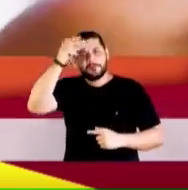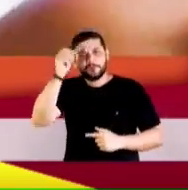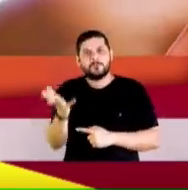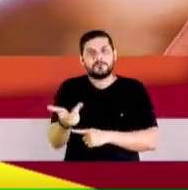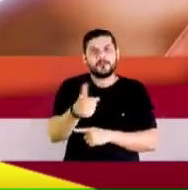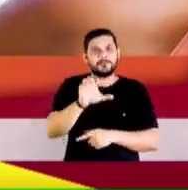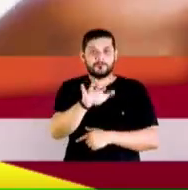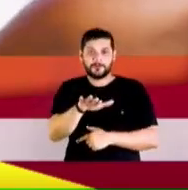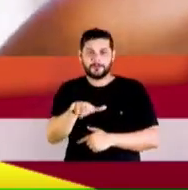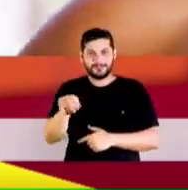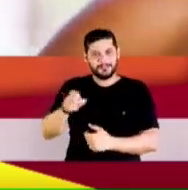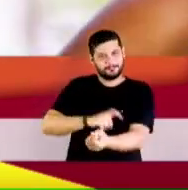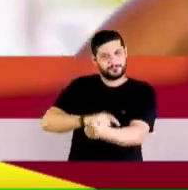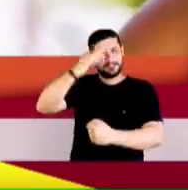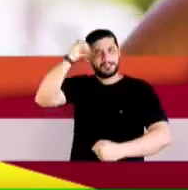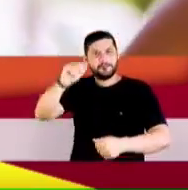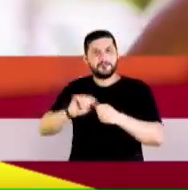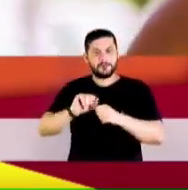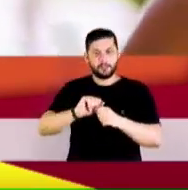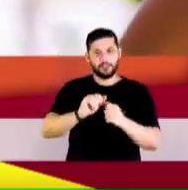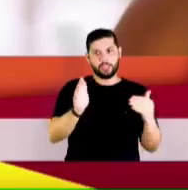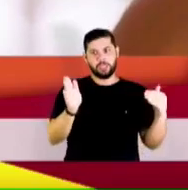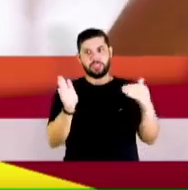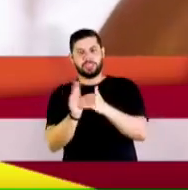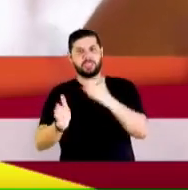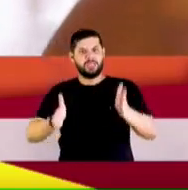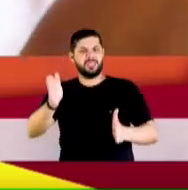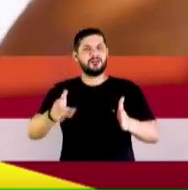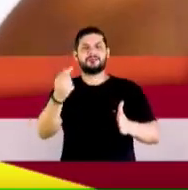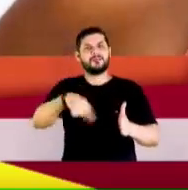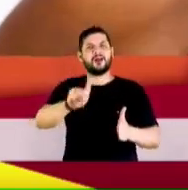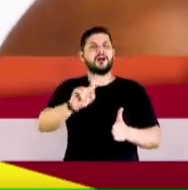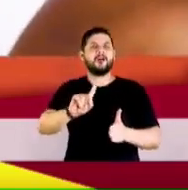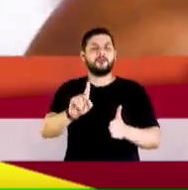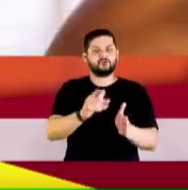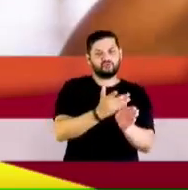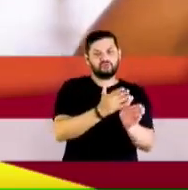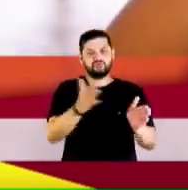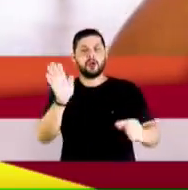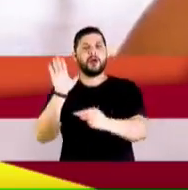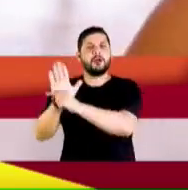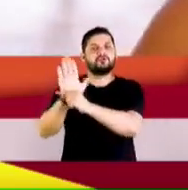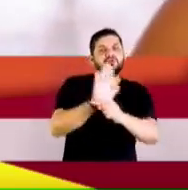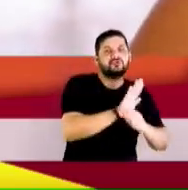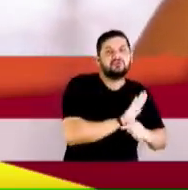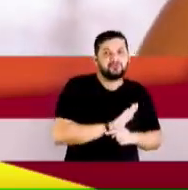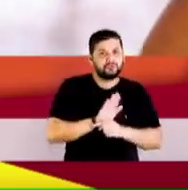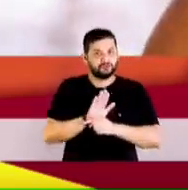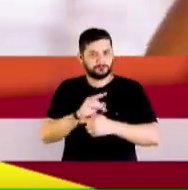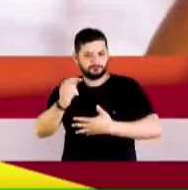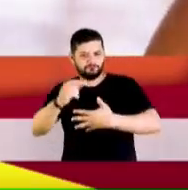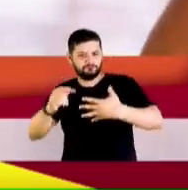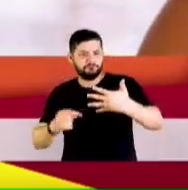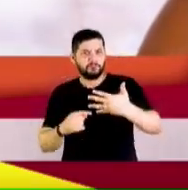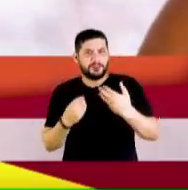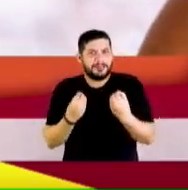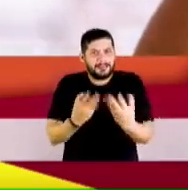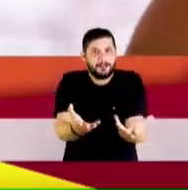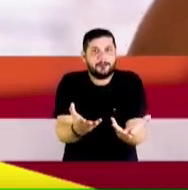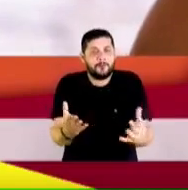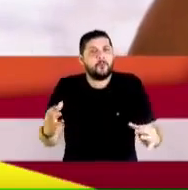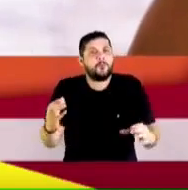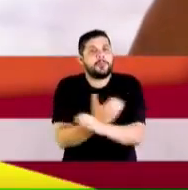qualidade para Caucaia. É o Mano sabe fazer acontecer, ele não espera o final de um mandato para fazer acontecer pelo que mais precisa. Ele